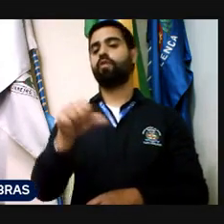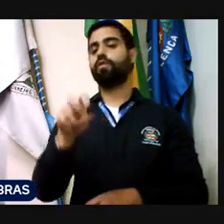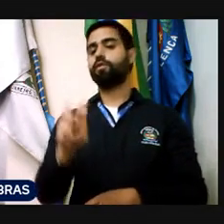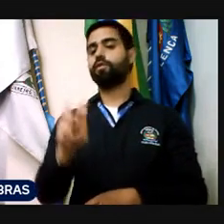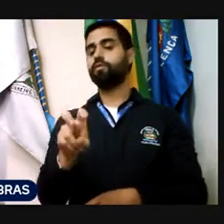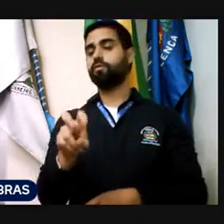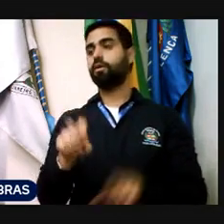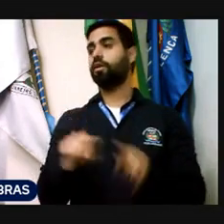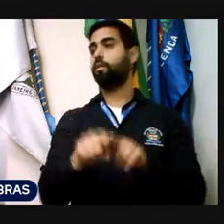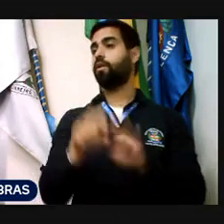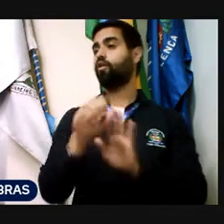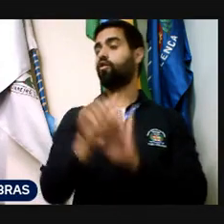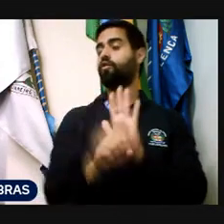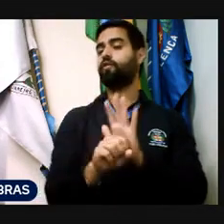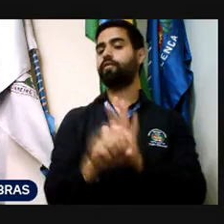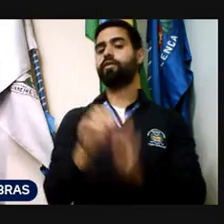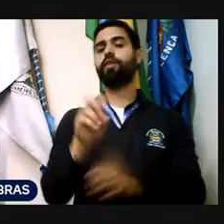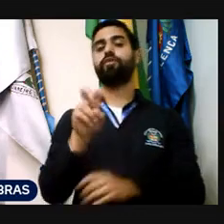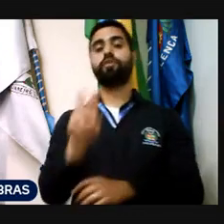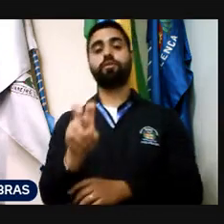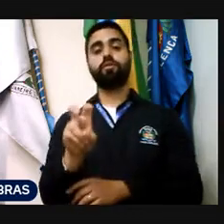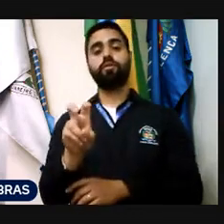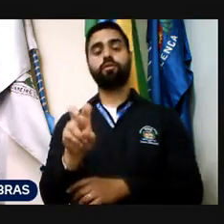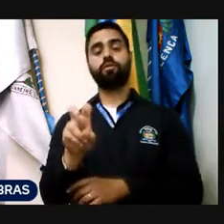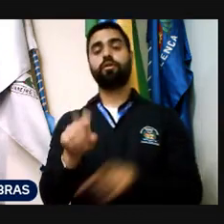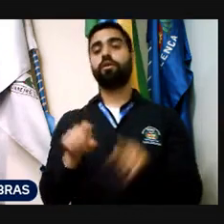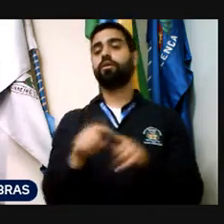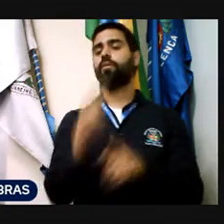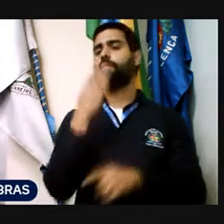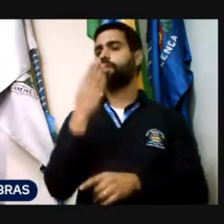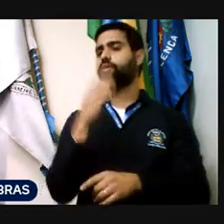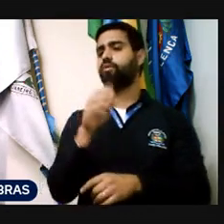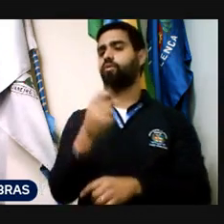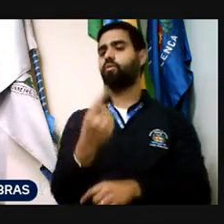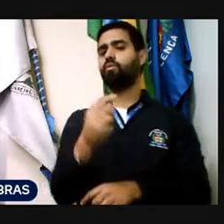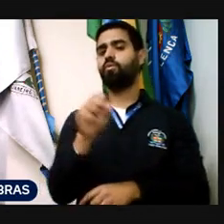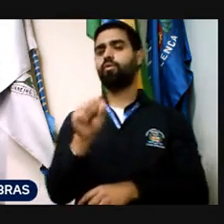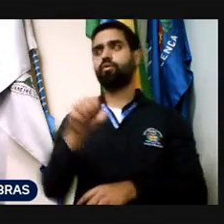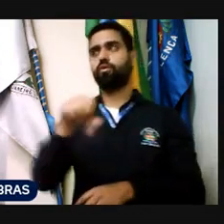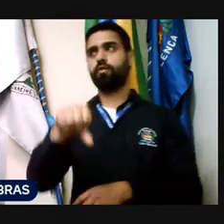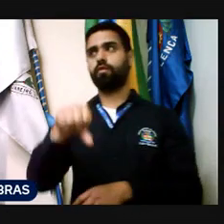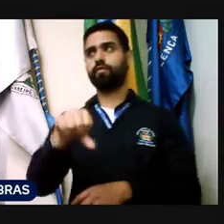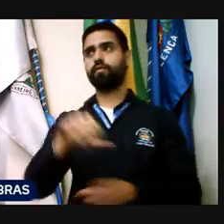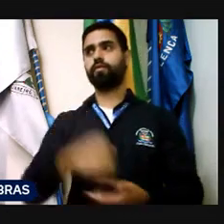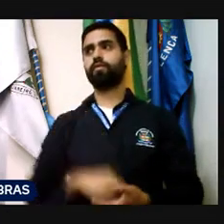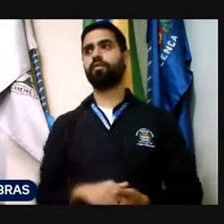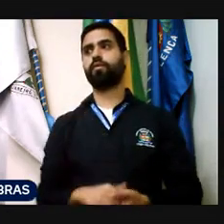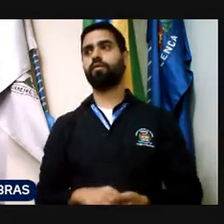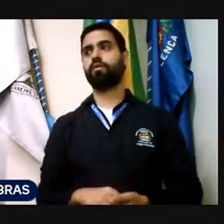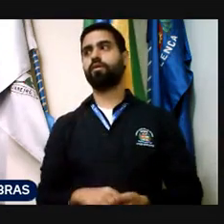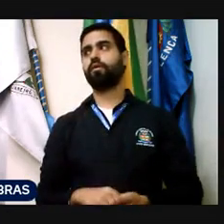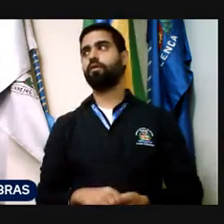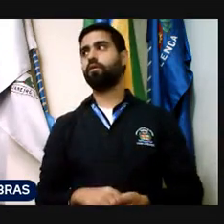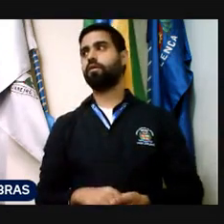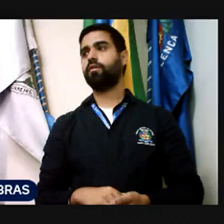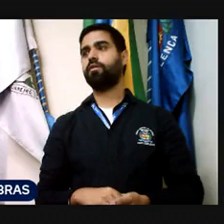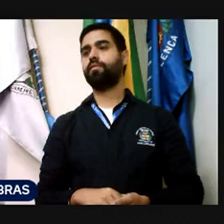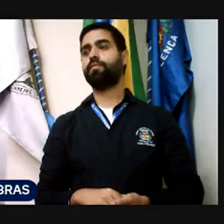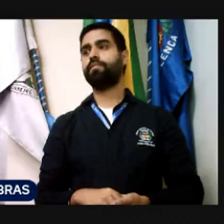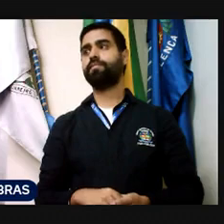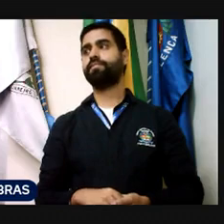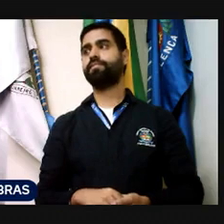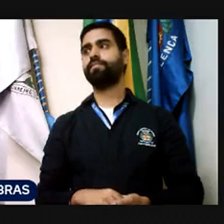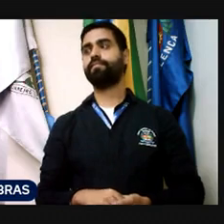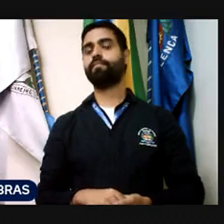ofício 011 dessa casa de 2021 e ao requerimento 189 e 193. Presidente, a primeira